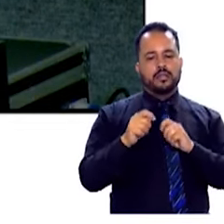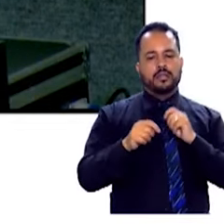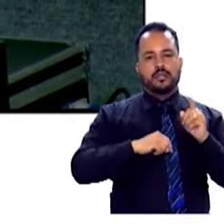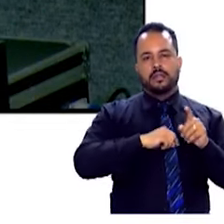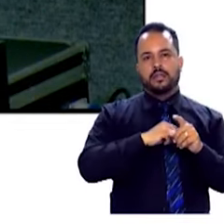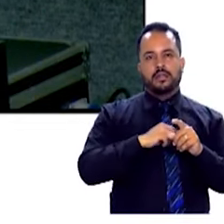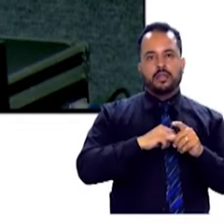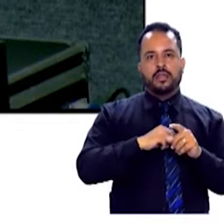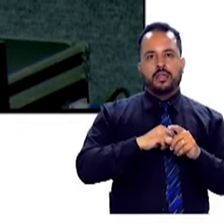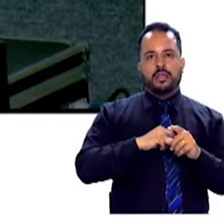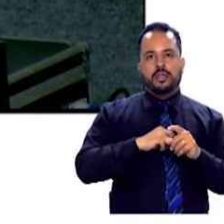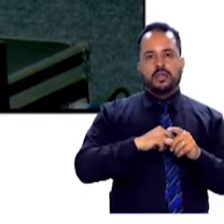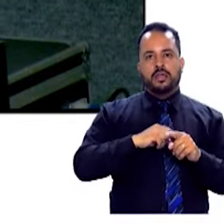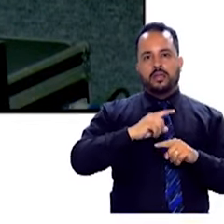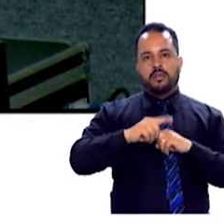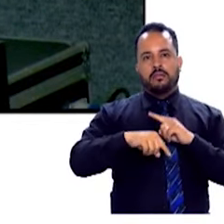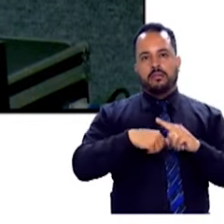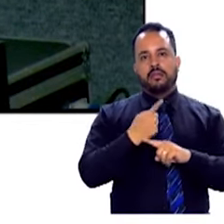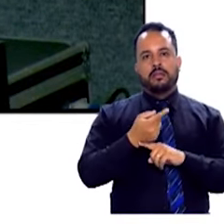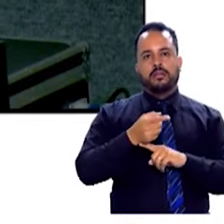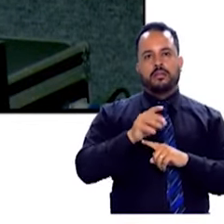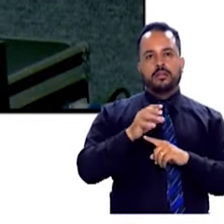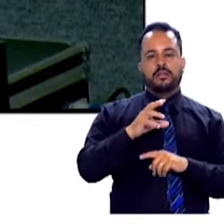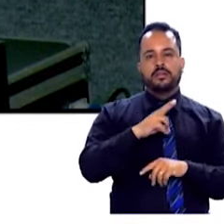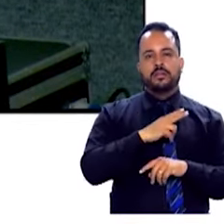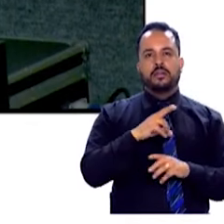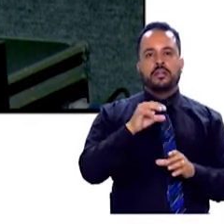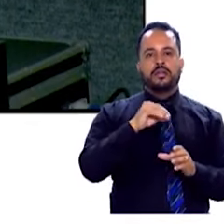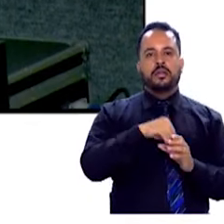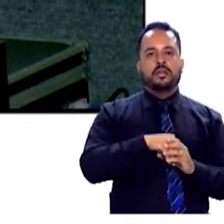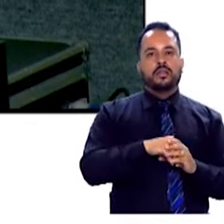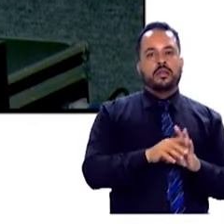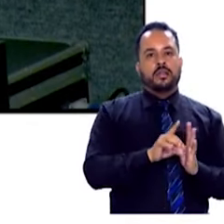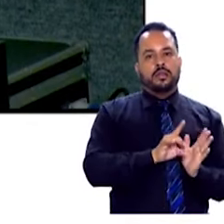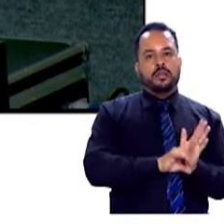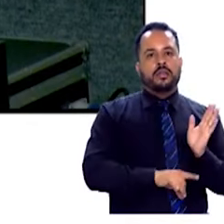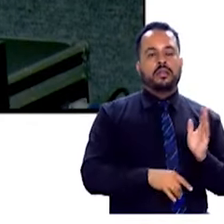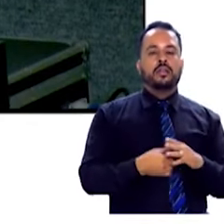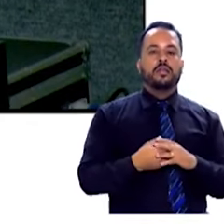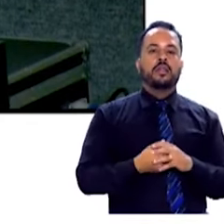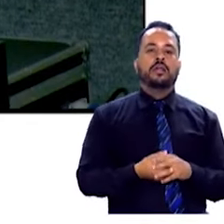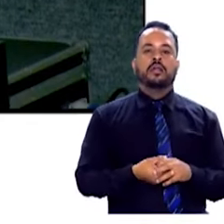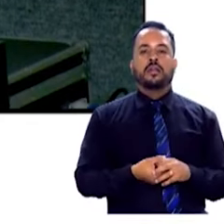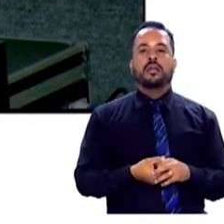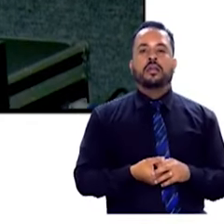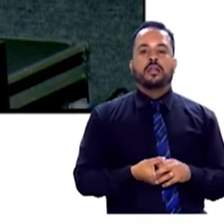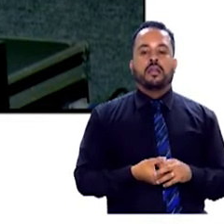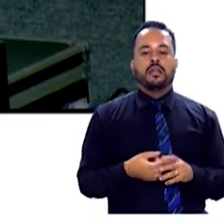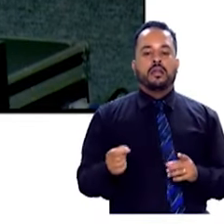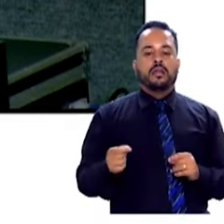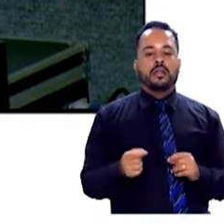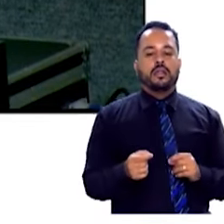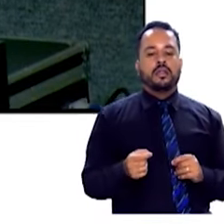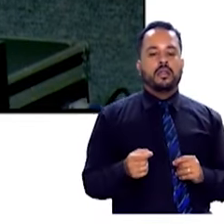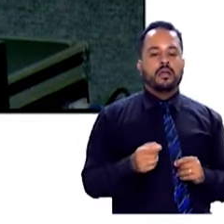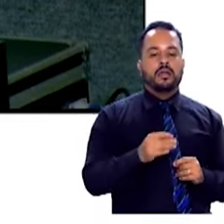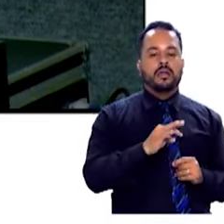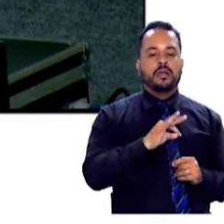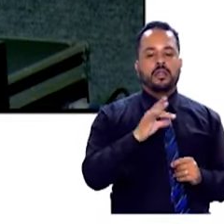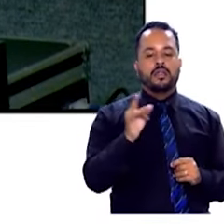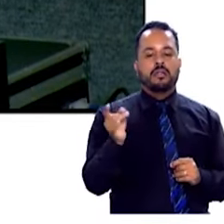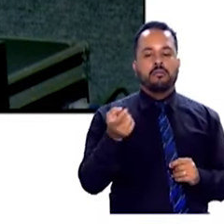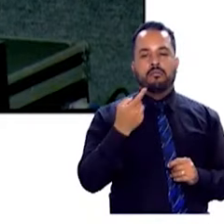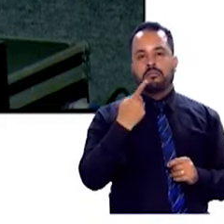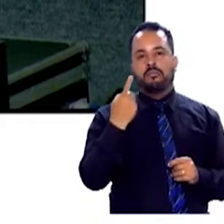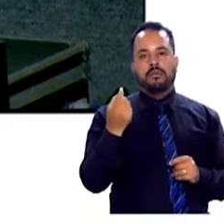privado com a com a no século descul na década de 80 e 90 e um desses casos foi um caso chamado Morgan guarantee não interessa